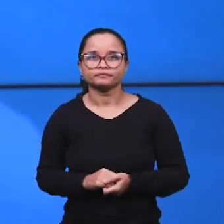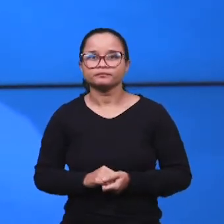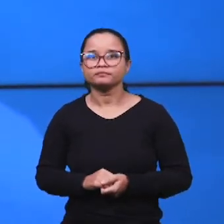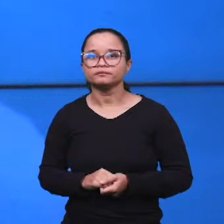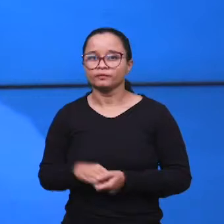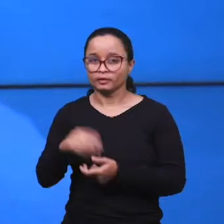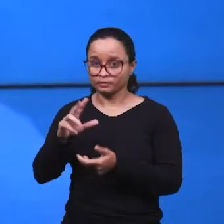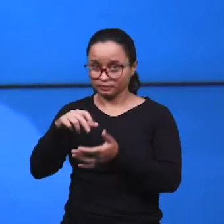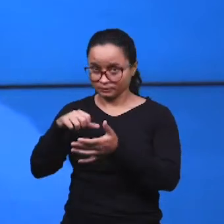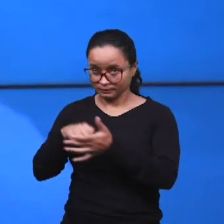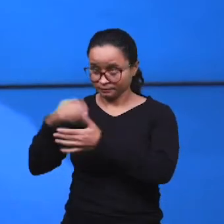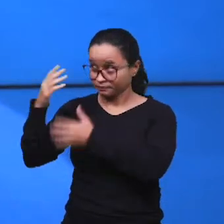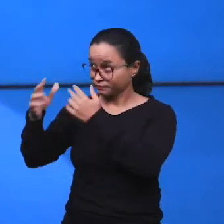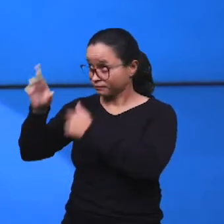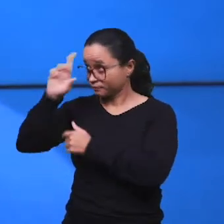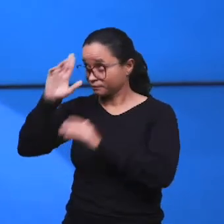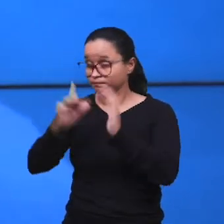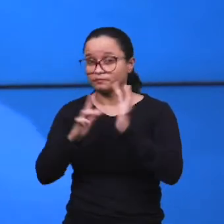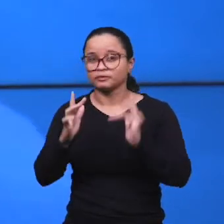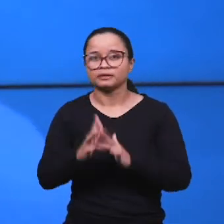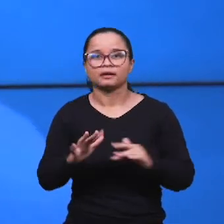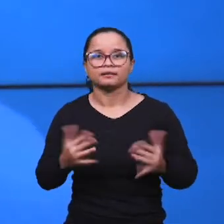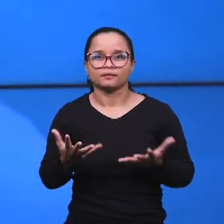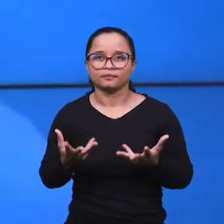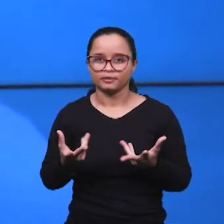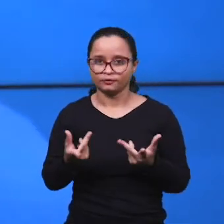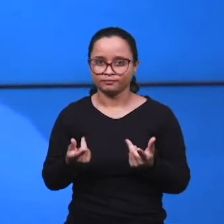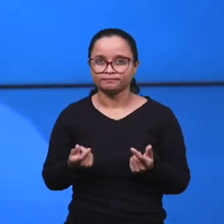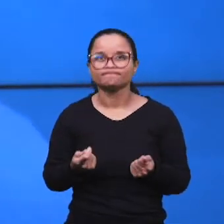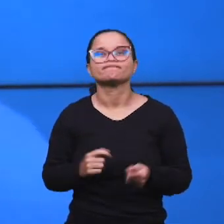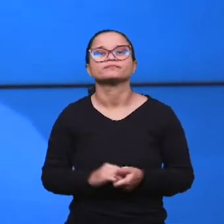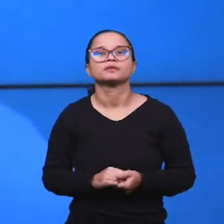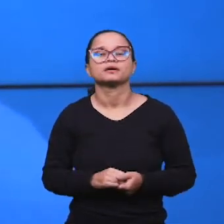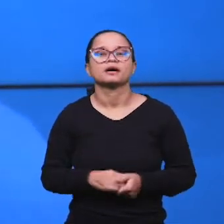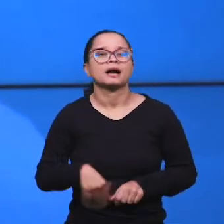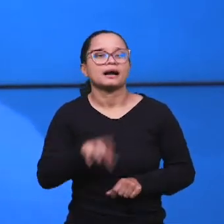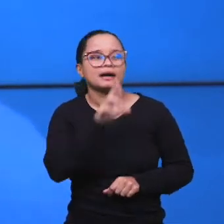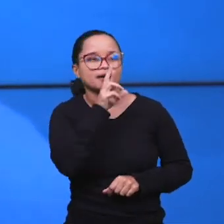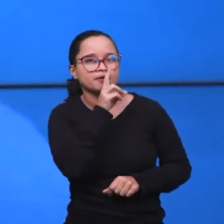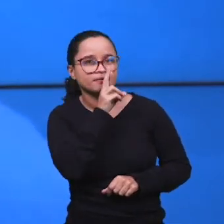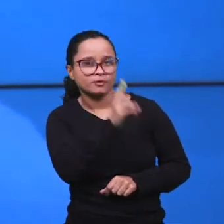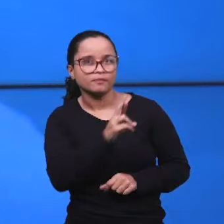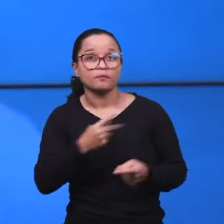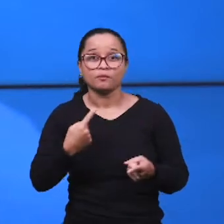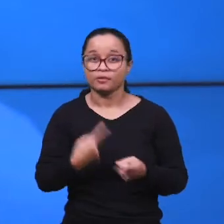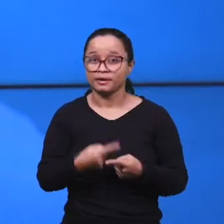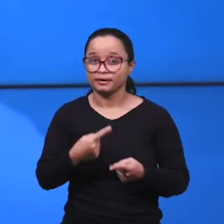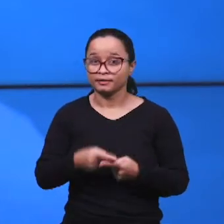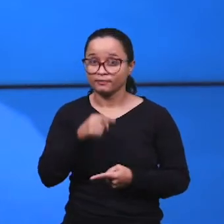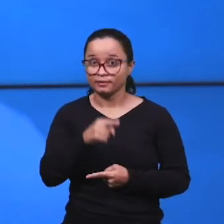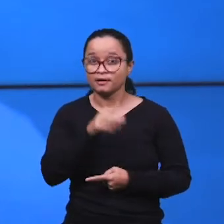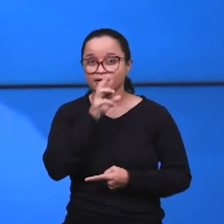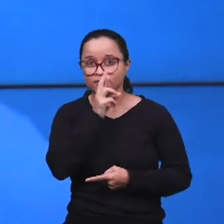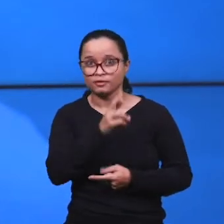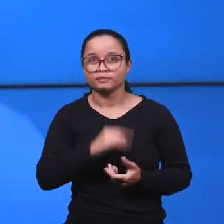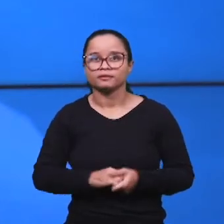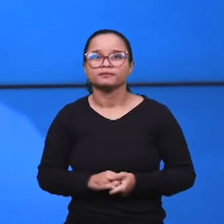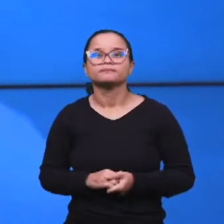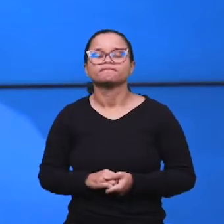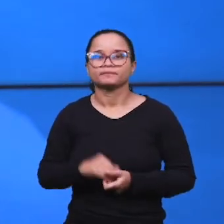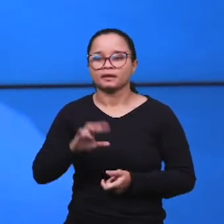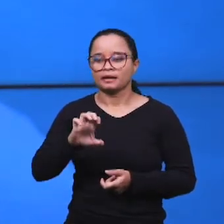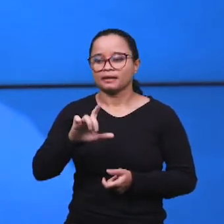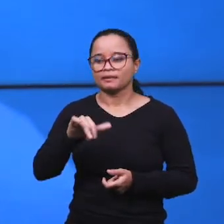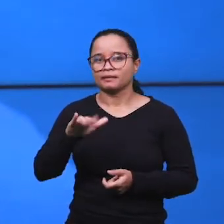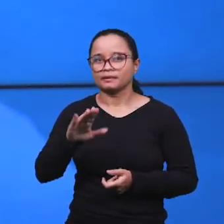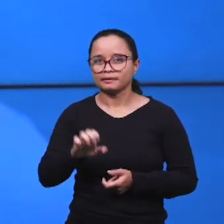quando ele caiu aos pés de Jesus. E eu achei muito maravilhosa a sua resposta, porque você respondeu,